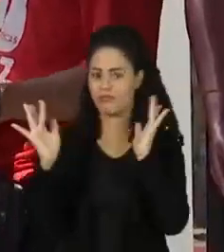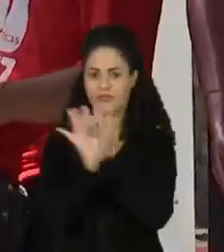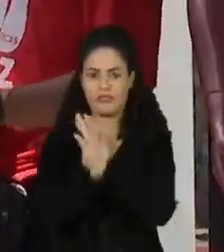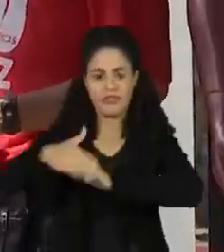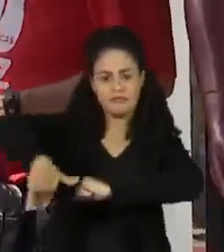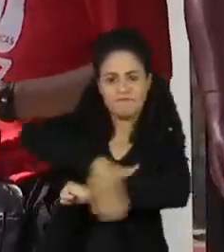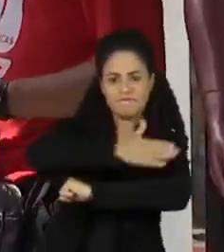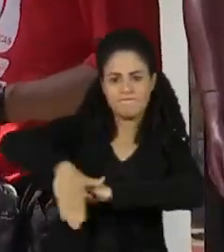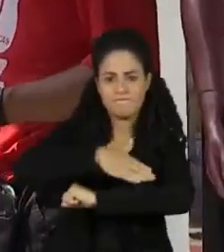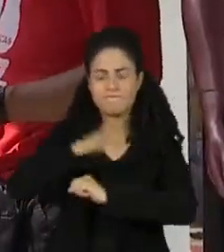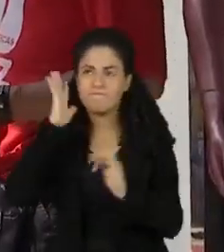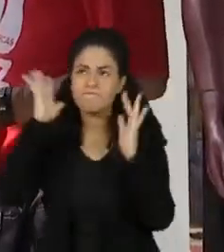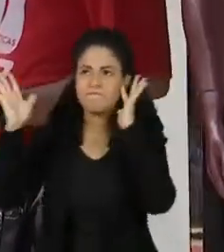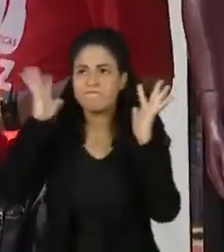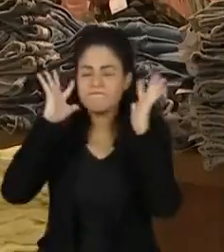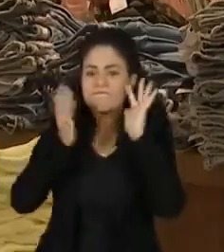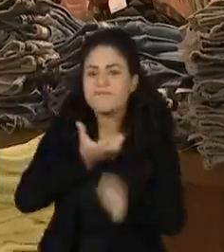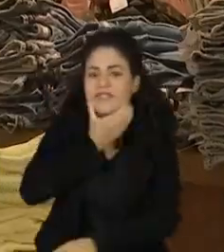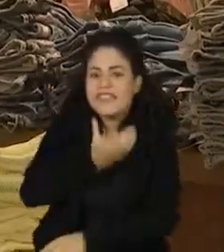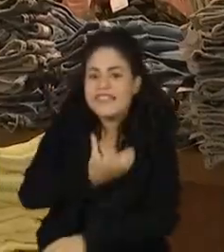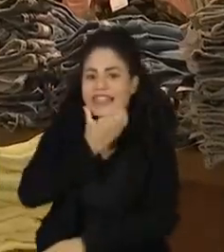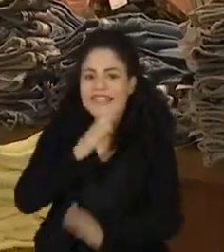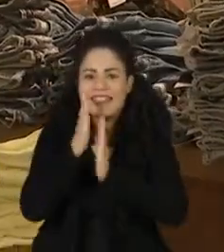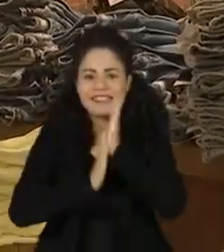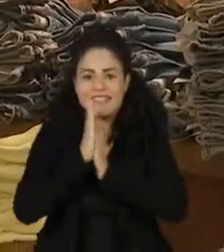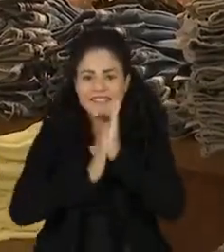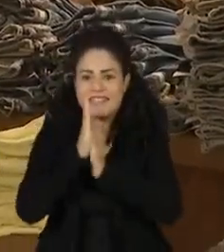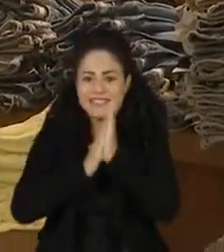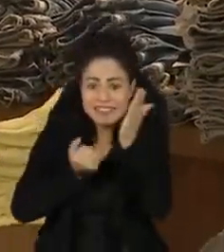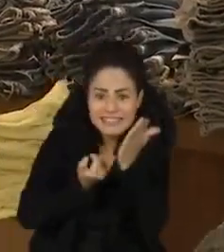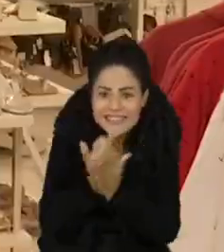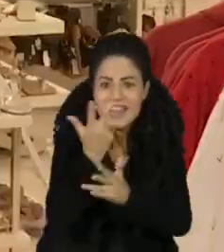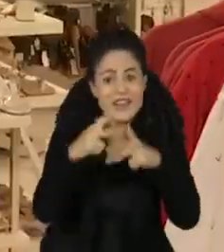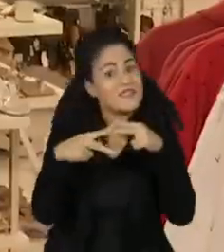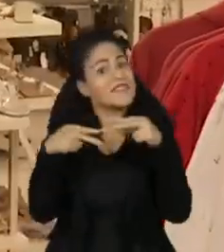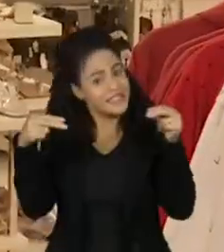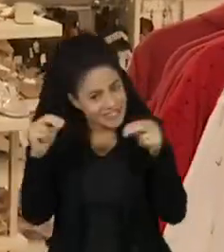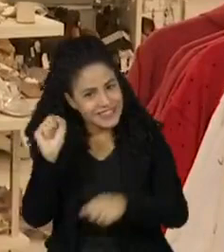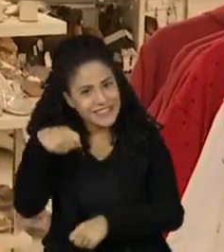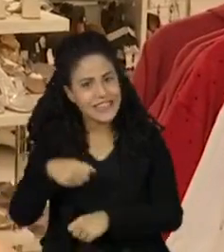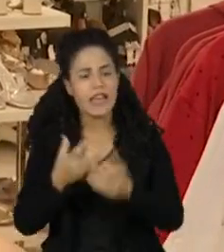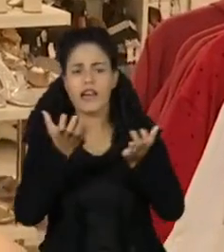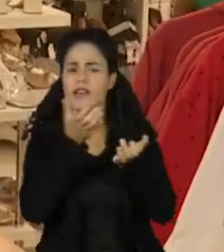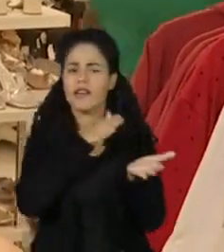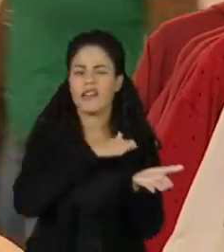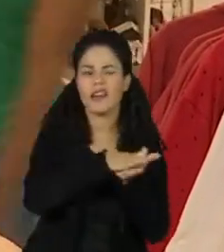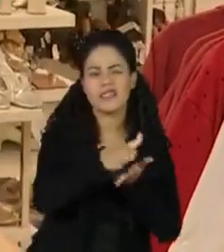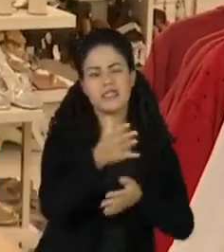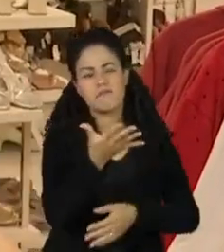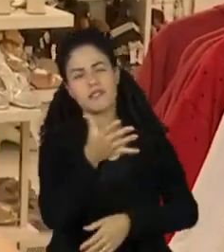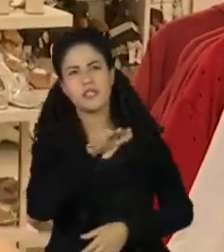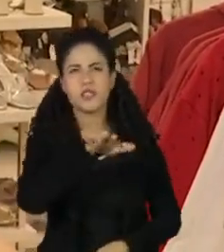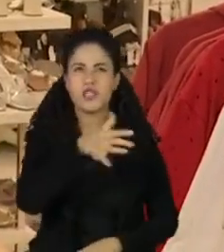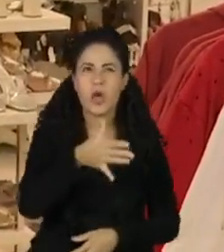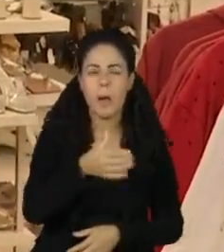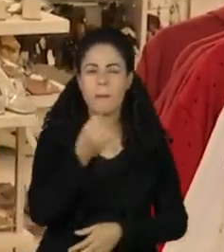já reflete a proximidade do Natal. É hora de comprar os presentes. Eu pretendo gastar acho que uns